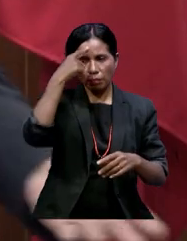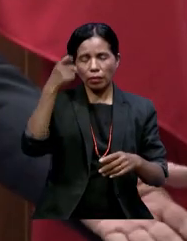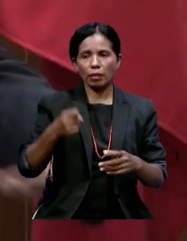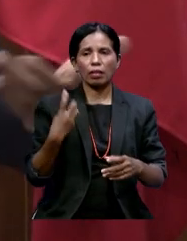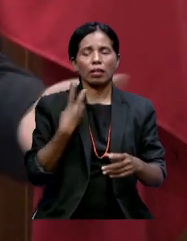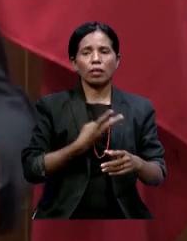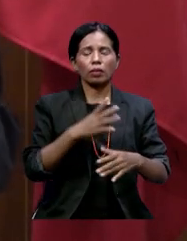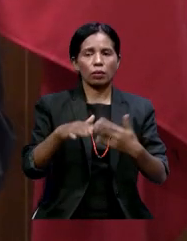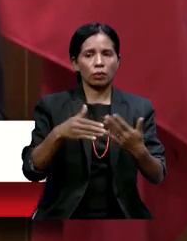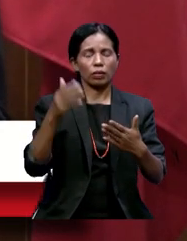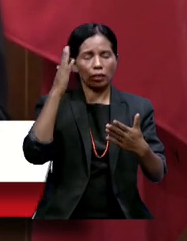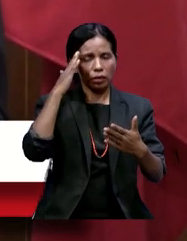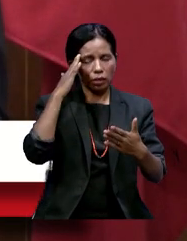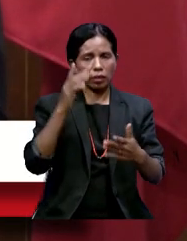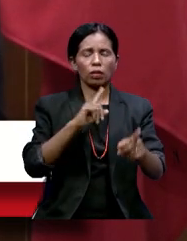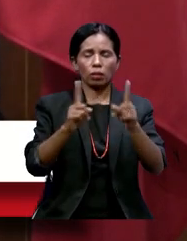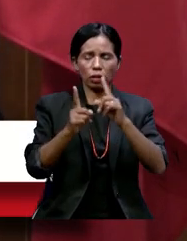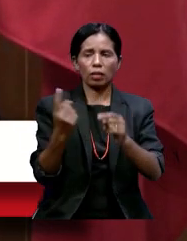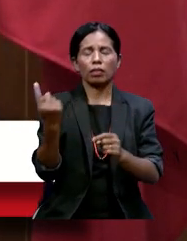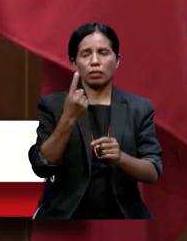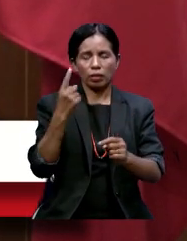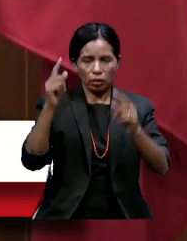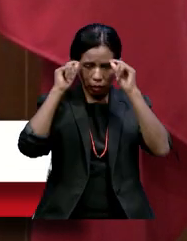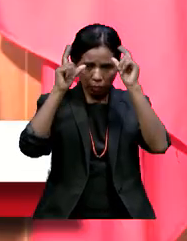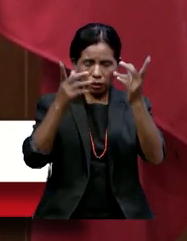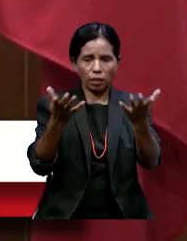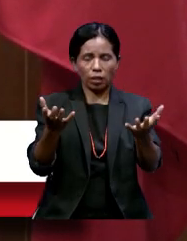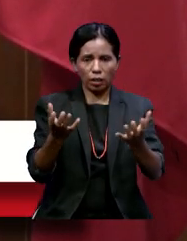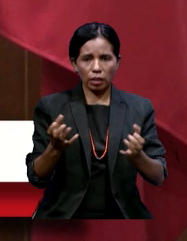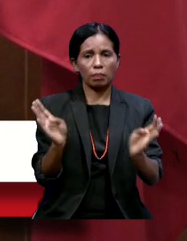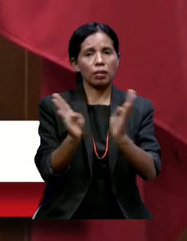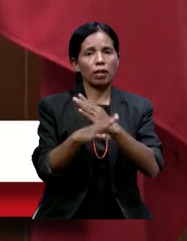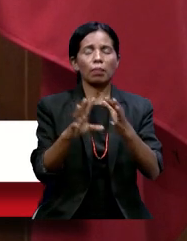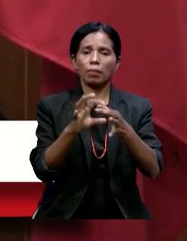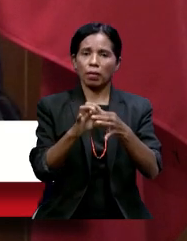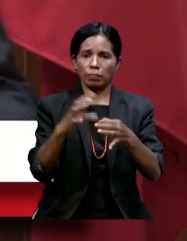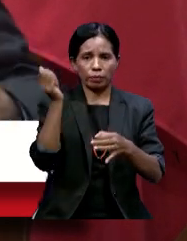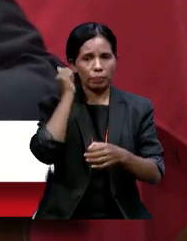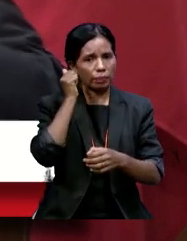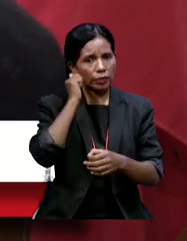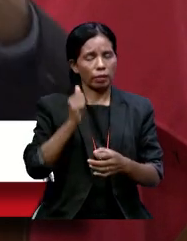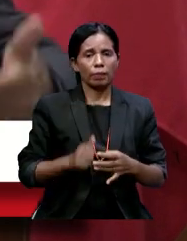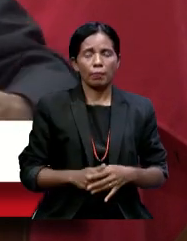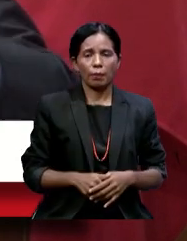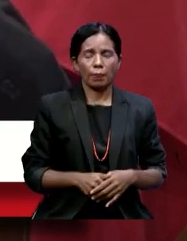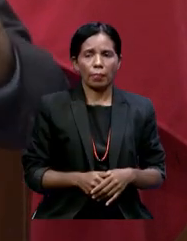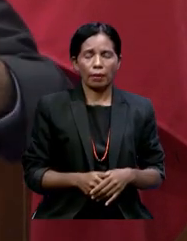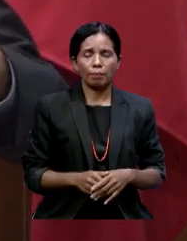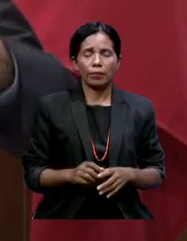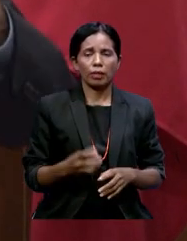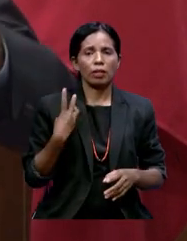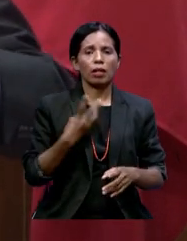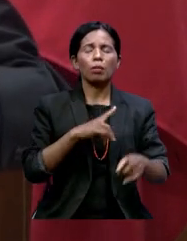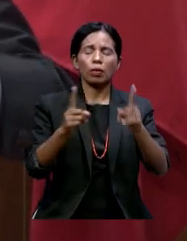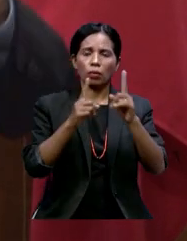tambah ito tratene ki pulibi be Timor Leste agora sai membro ASEANIA e oi ngam